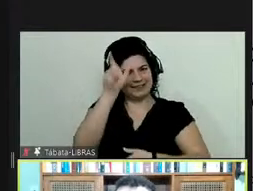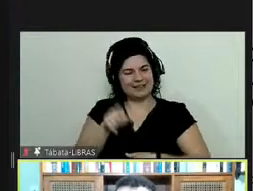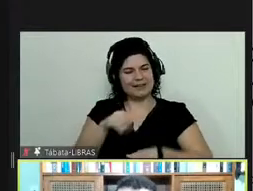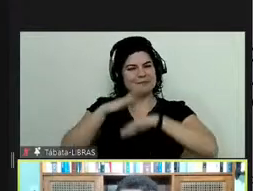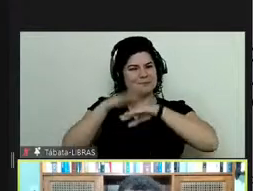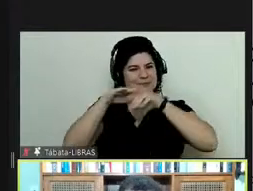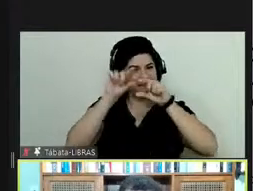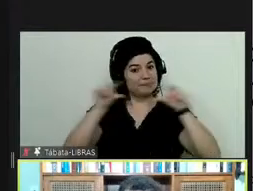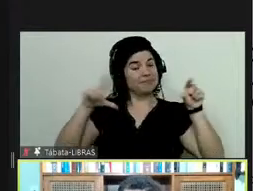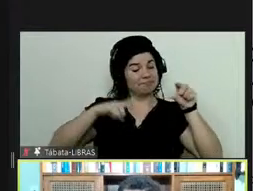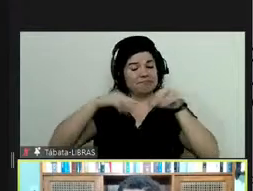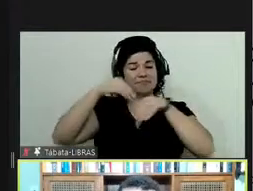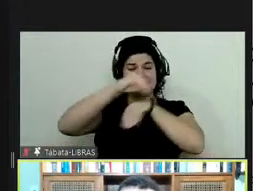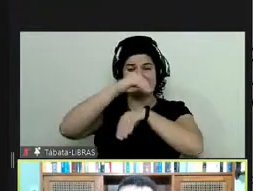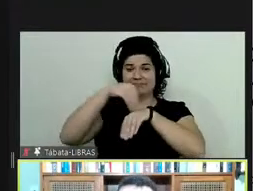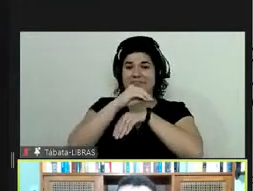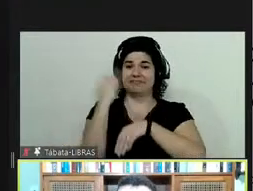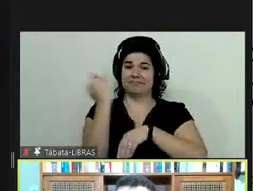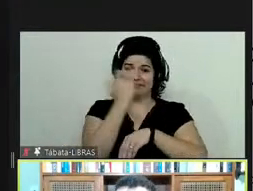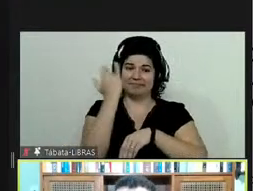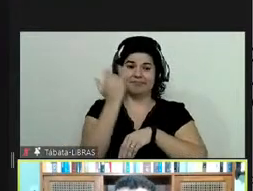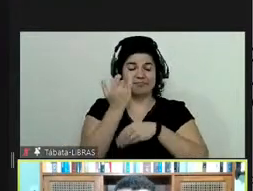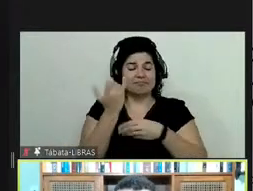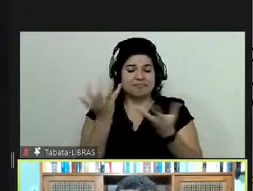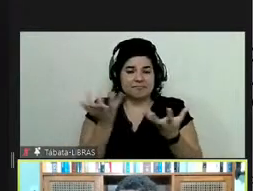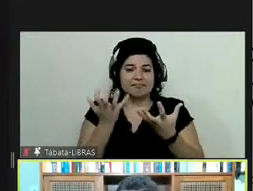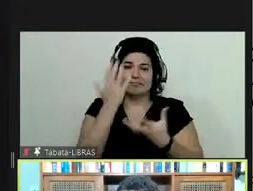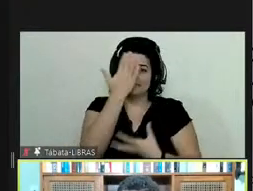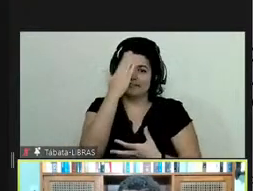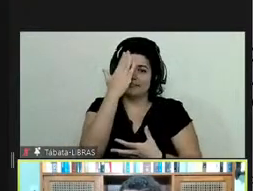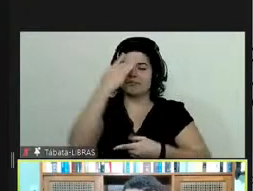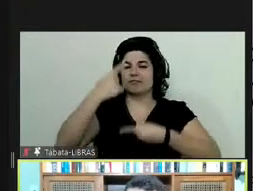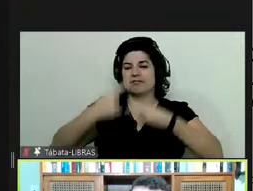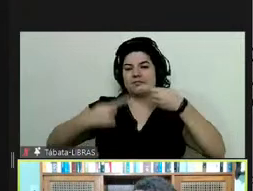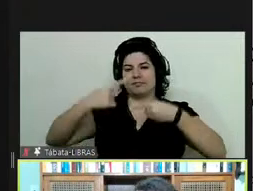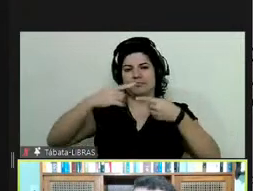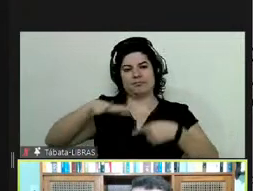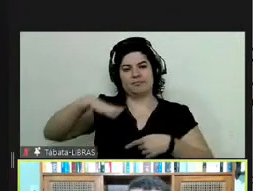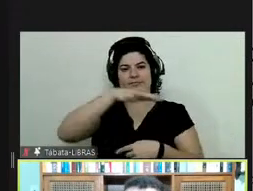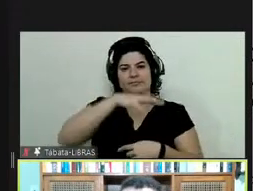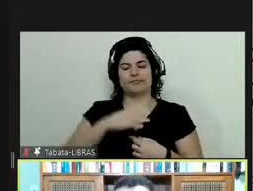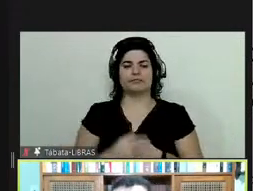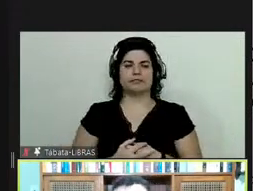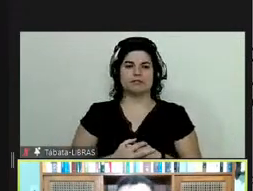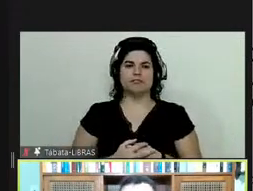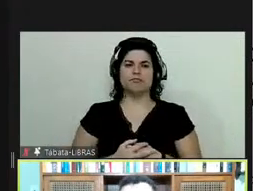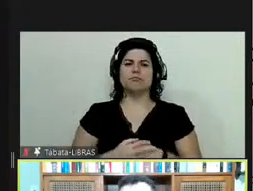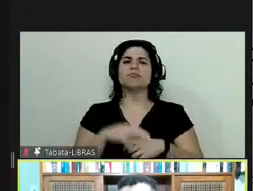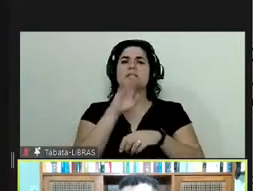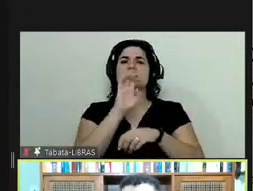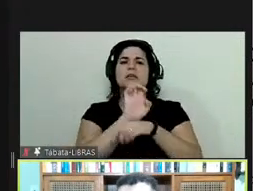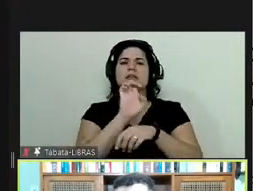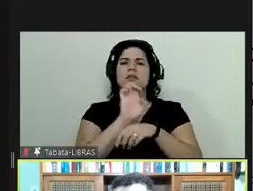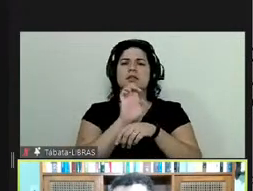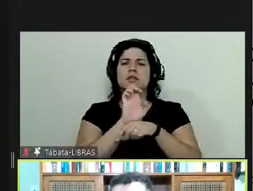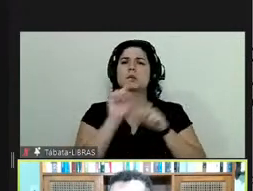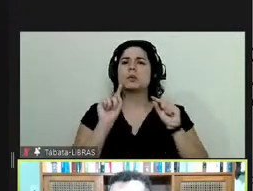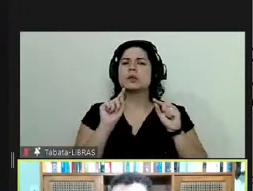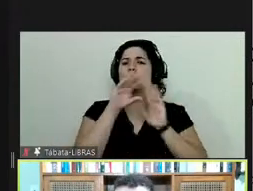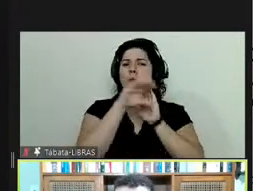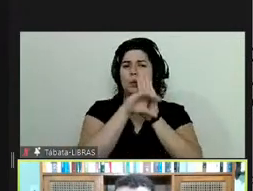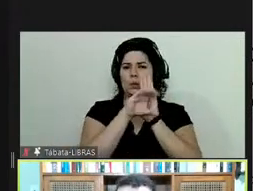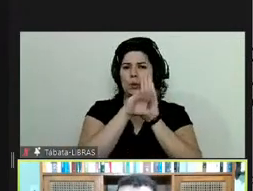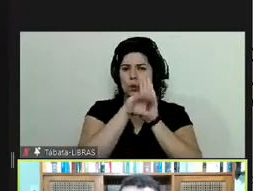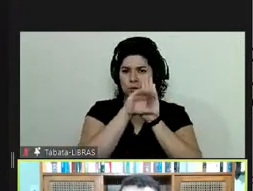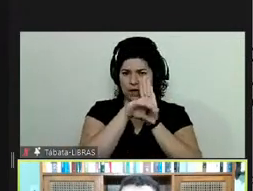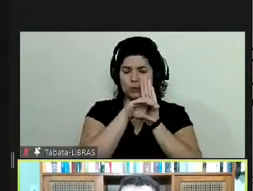que sempre dá muito boas dicas aí para as pessoas que querem compreender os temas da política pô mas estado em termos conceituais pessoal a gente pode